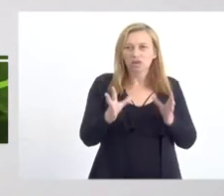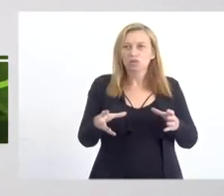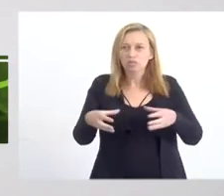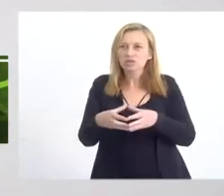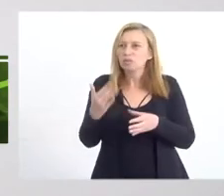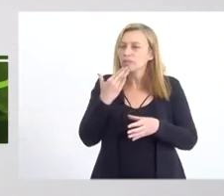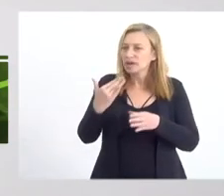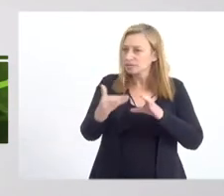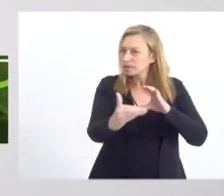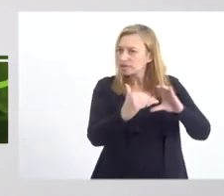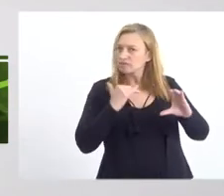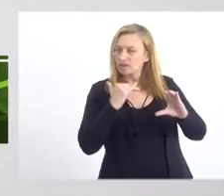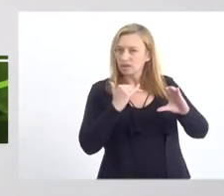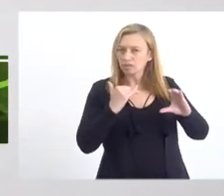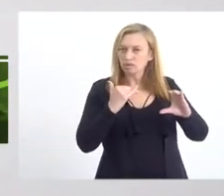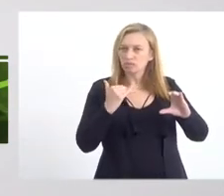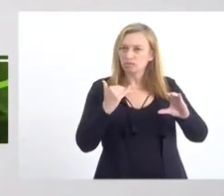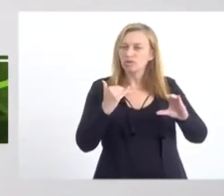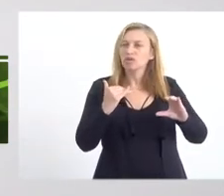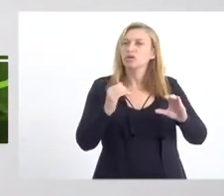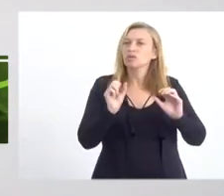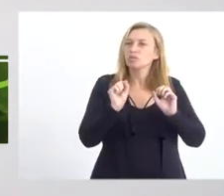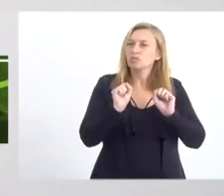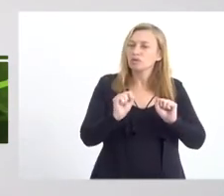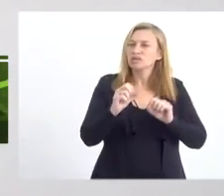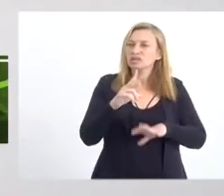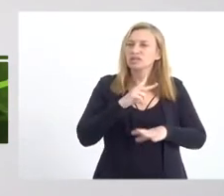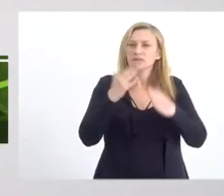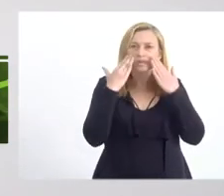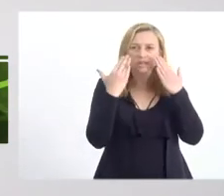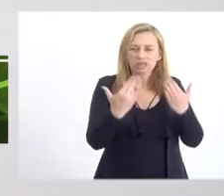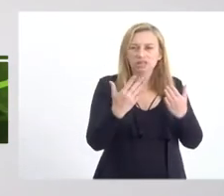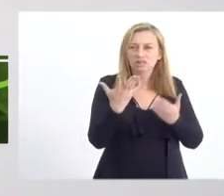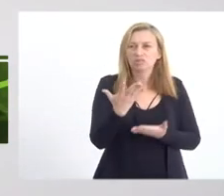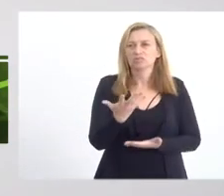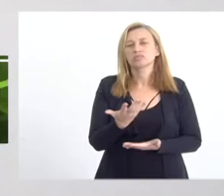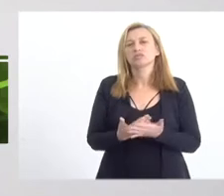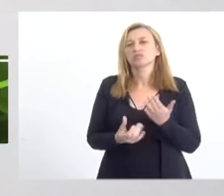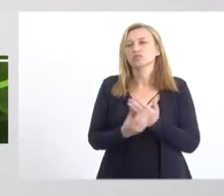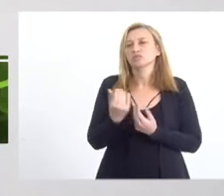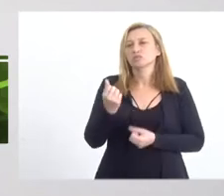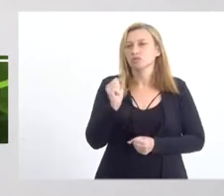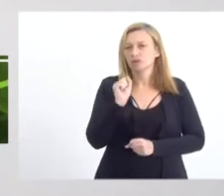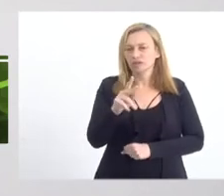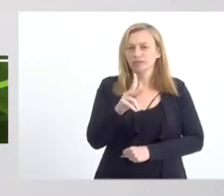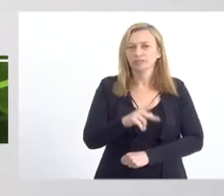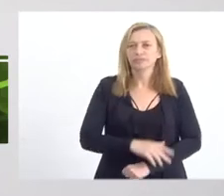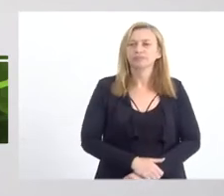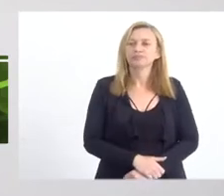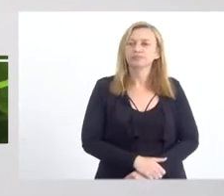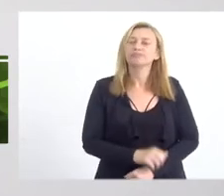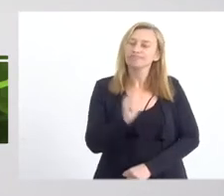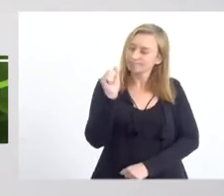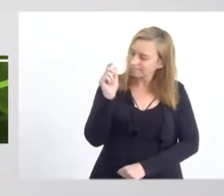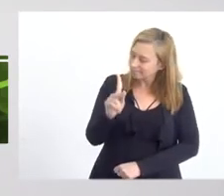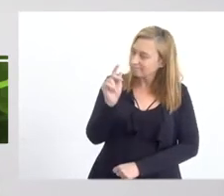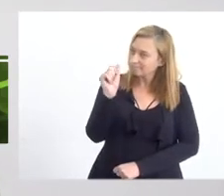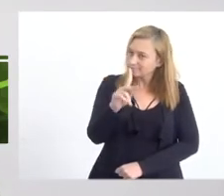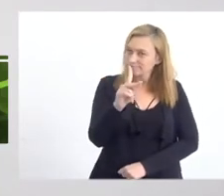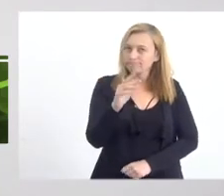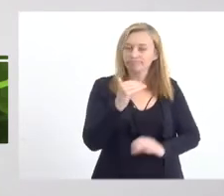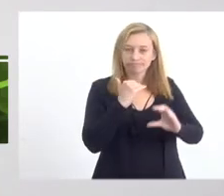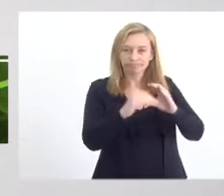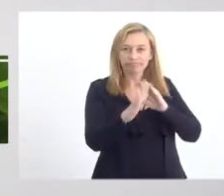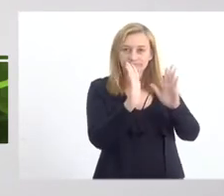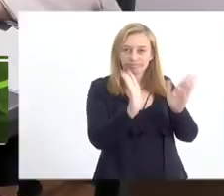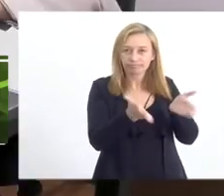que possa mandar por e-mail para que a gente possa ter essa apresentação em mãos. Ok? Ok, farei